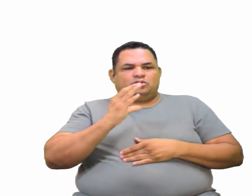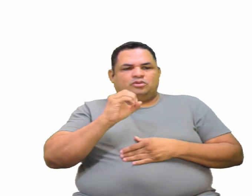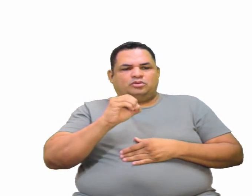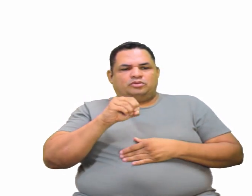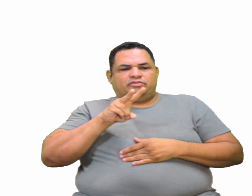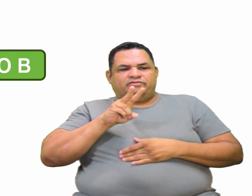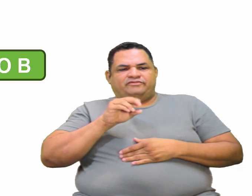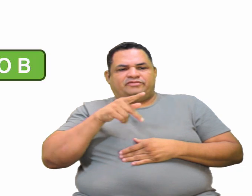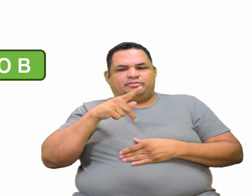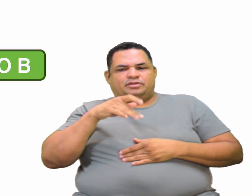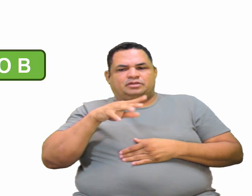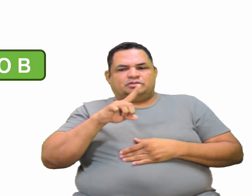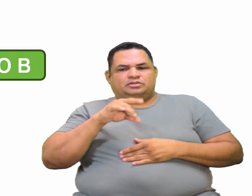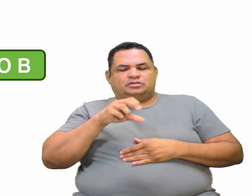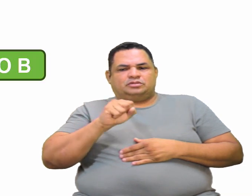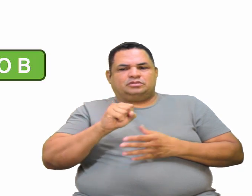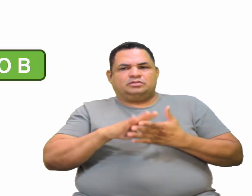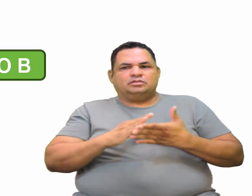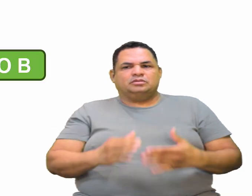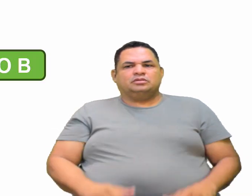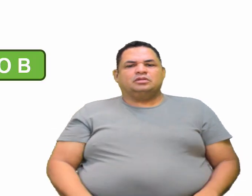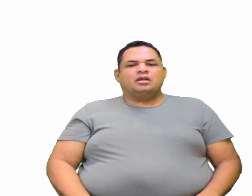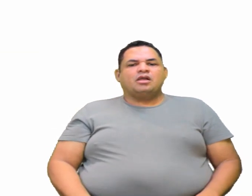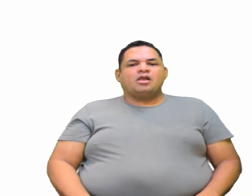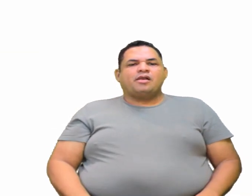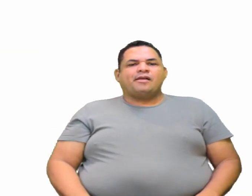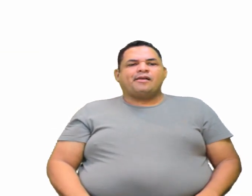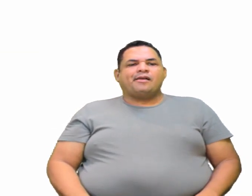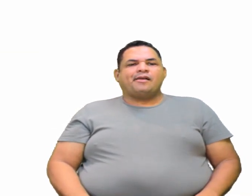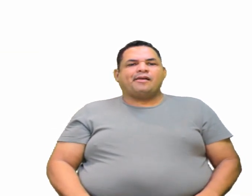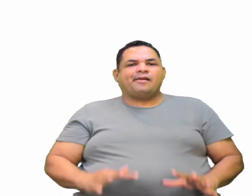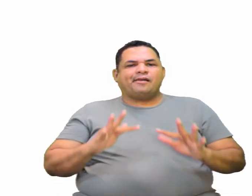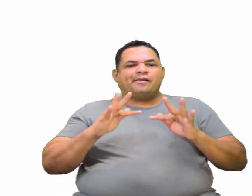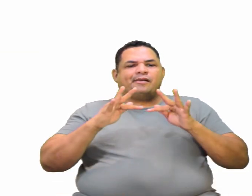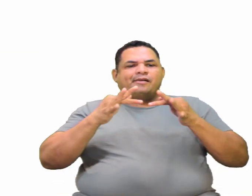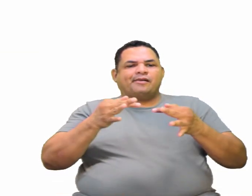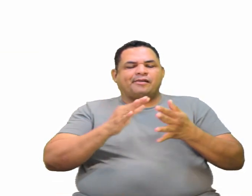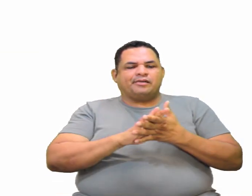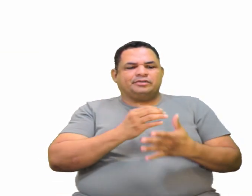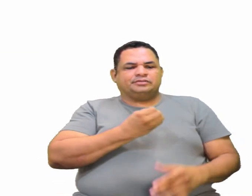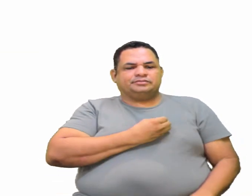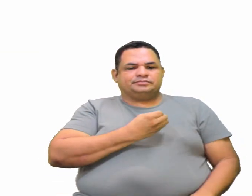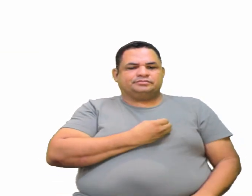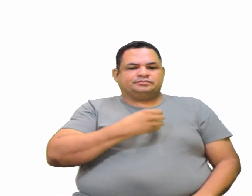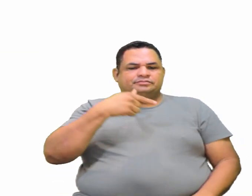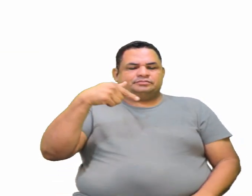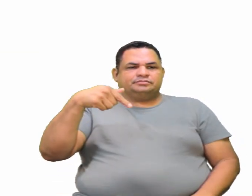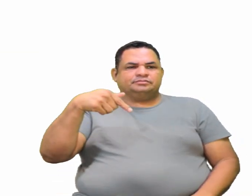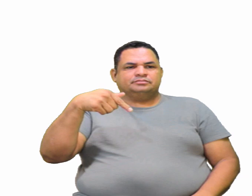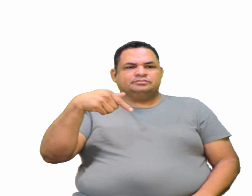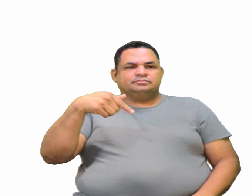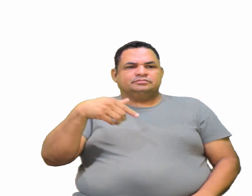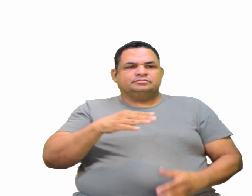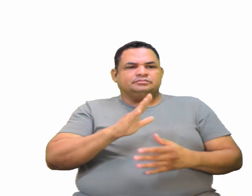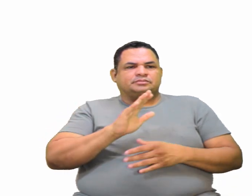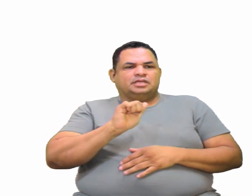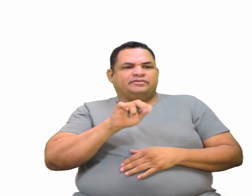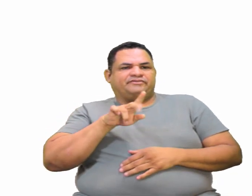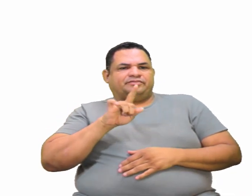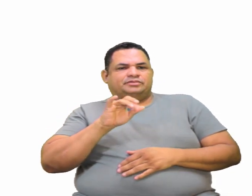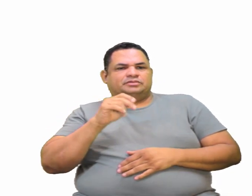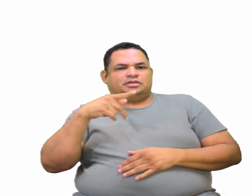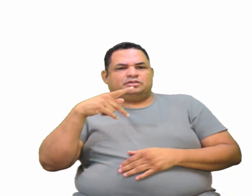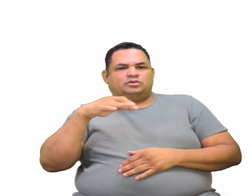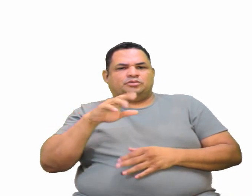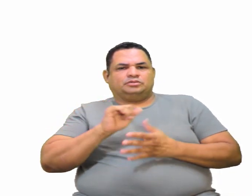já aprendeu desde o 2º ano, tá bom, pessoal? E, para finalizar aí a questão 7, anfíbios e